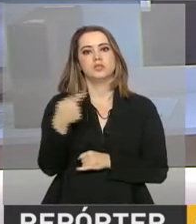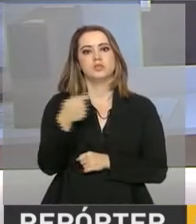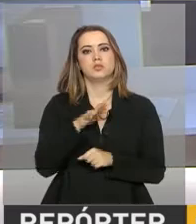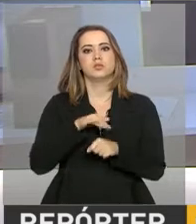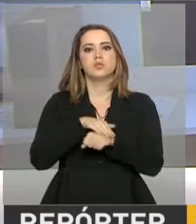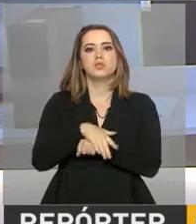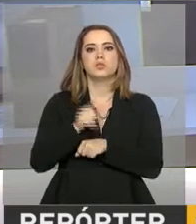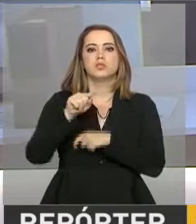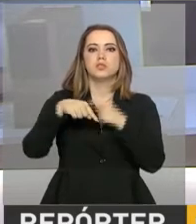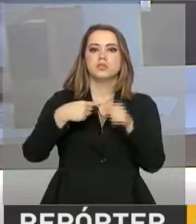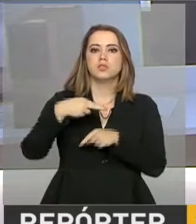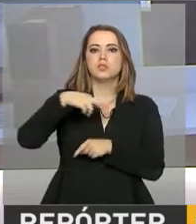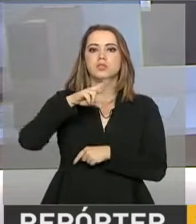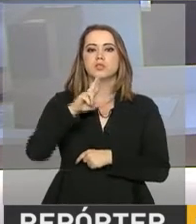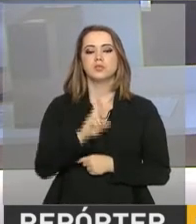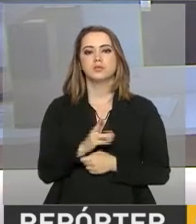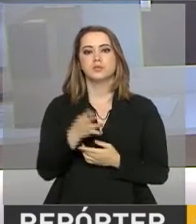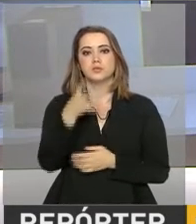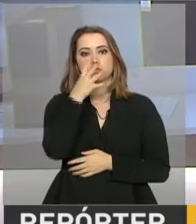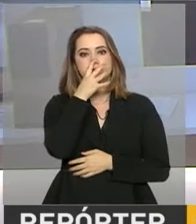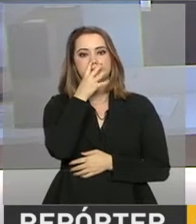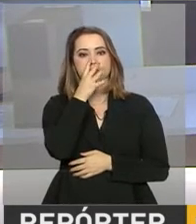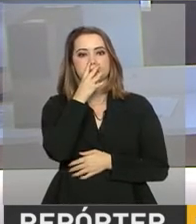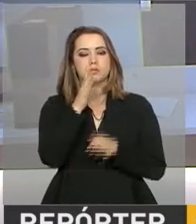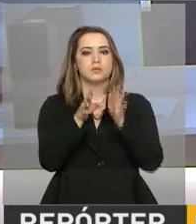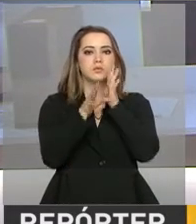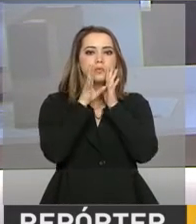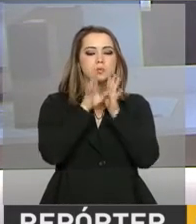ou às 7 da noite, na próxima edição do Repórter NBR.